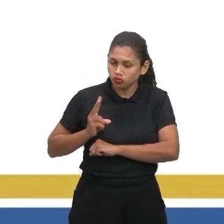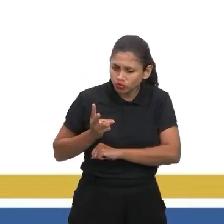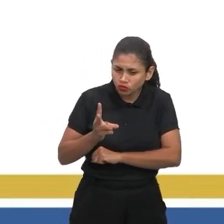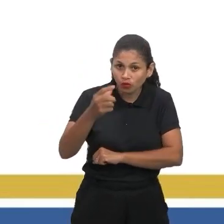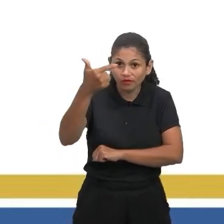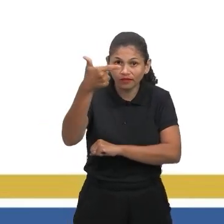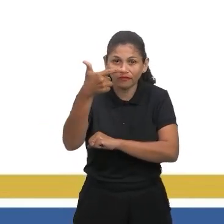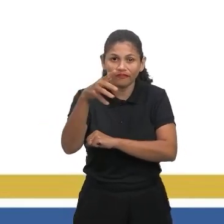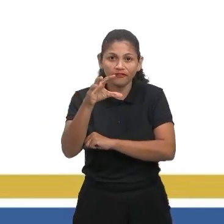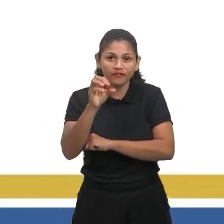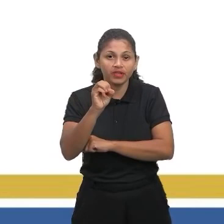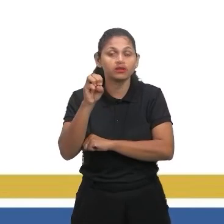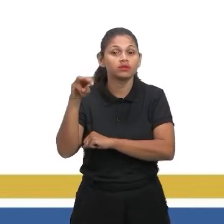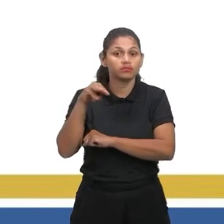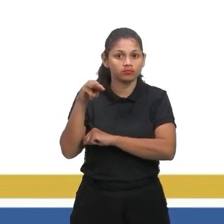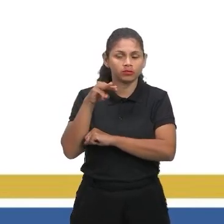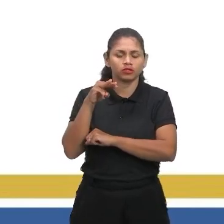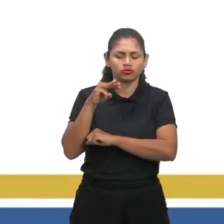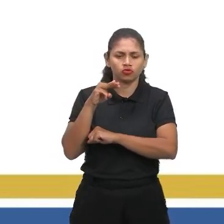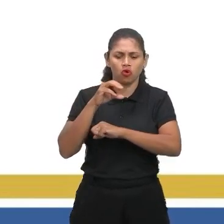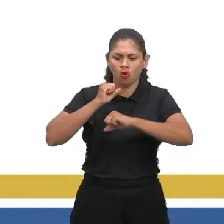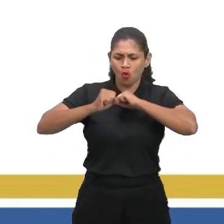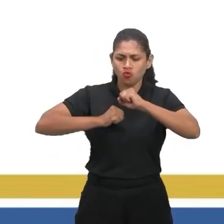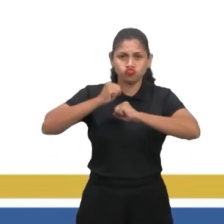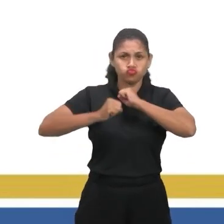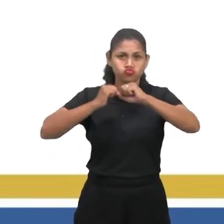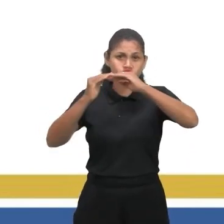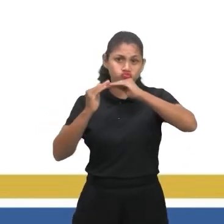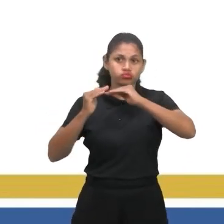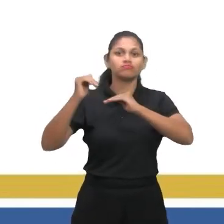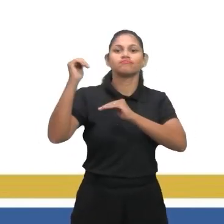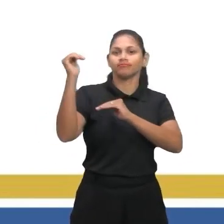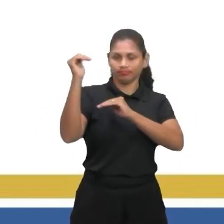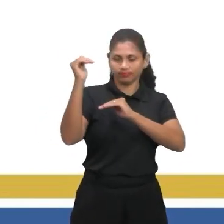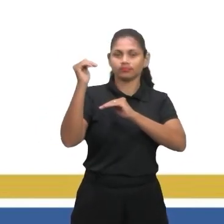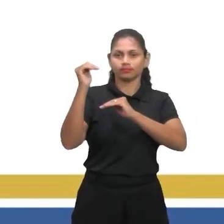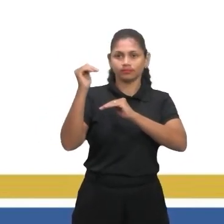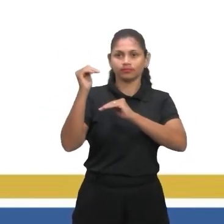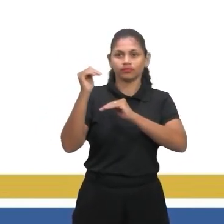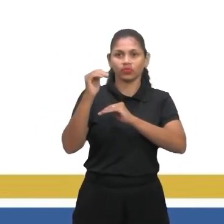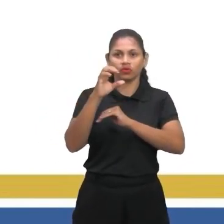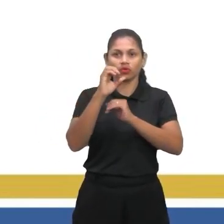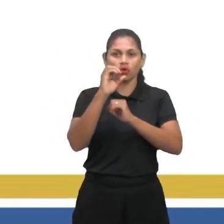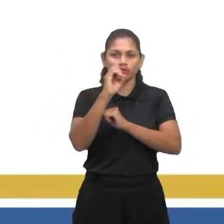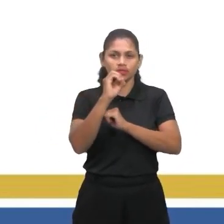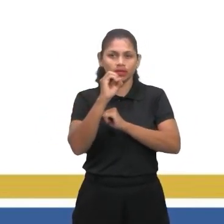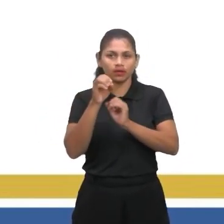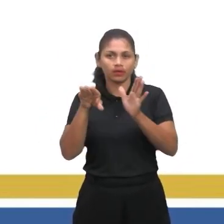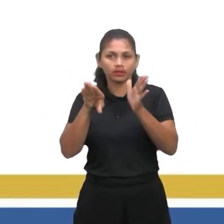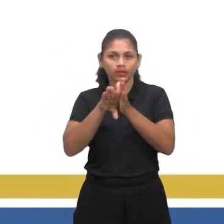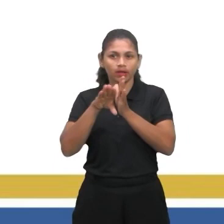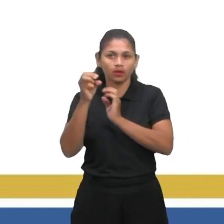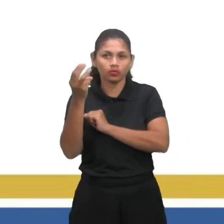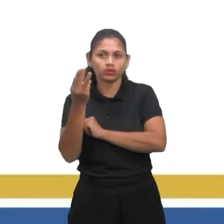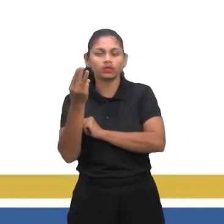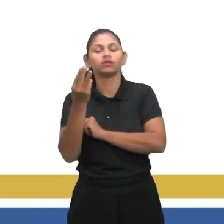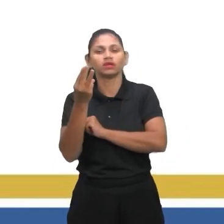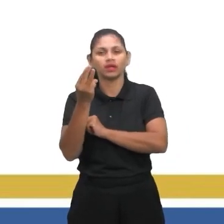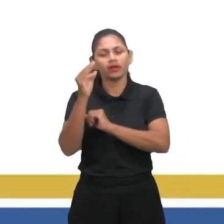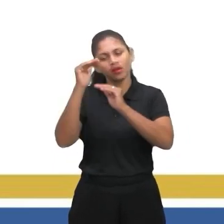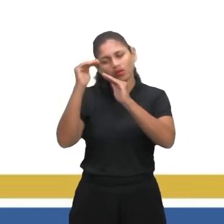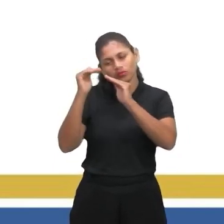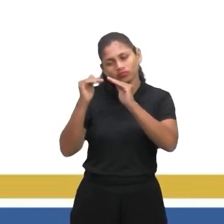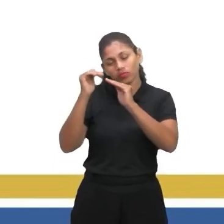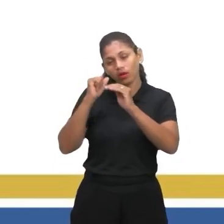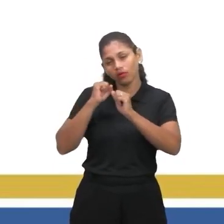altas. E quando eu falo de velocidades baixas, né? Ela passou aqui do 0 ao 3, mais ou menos, do 13 ao